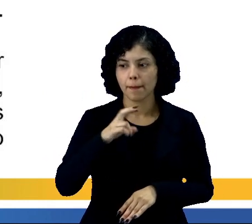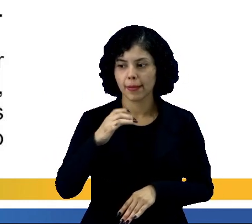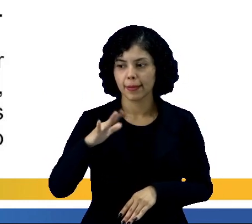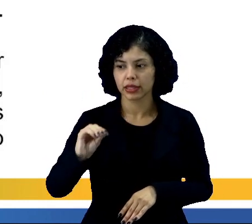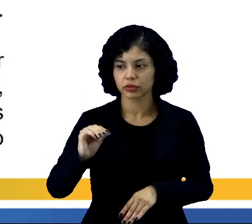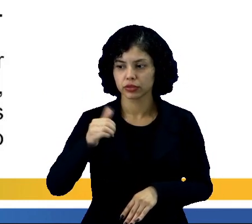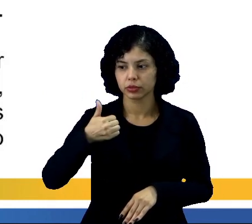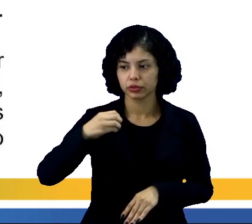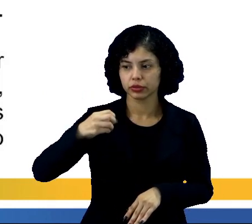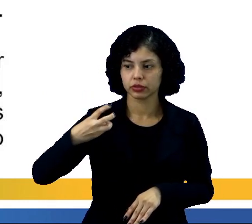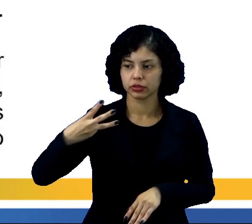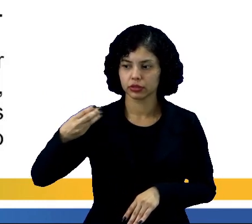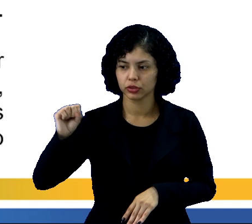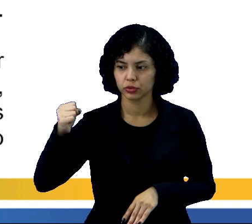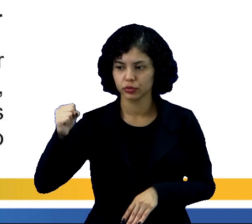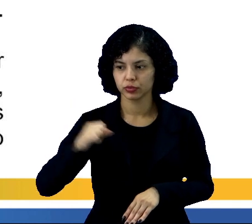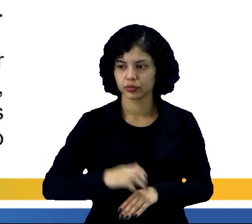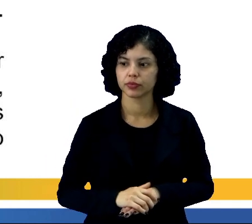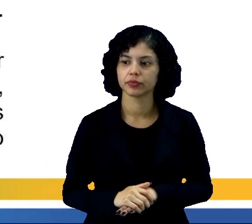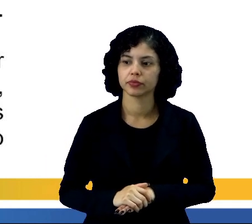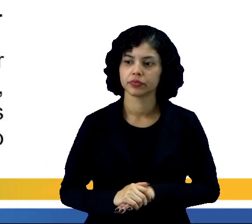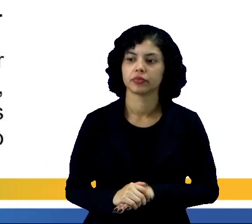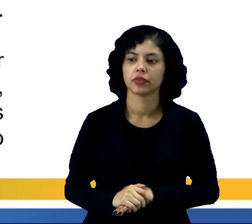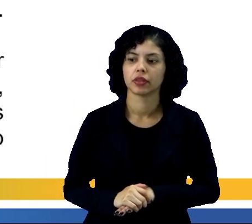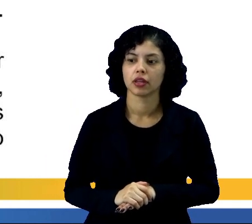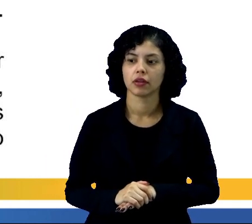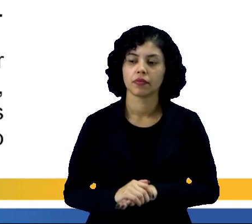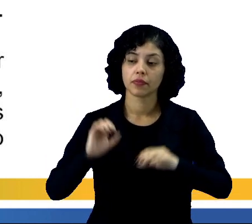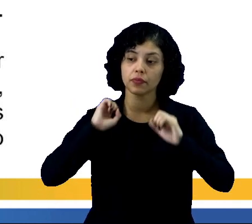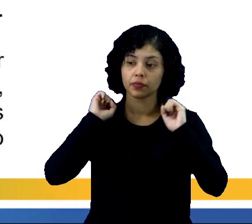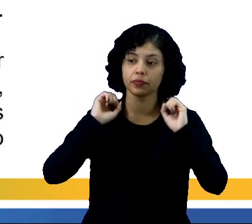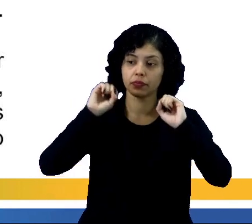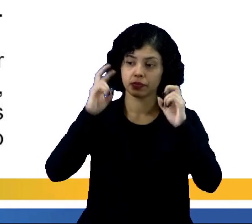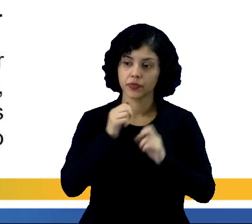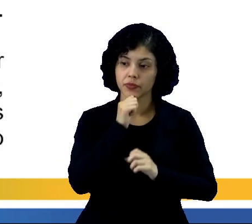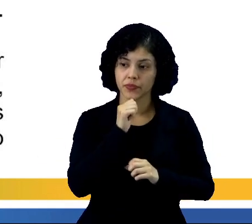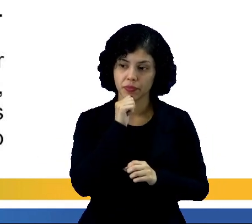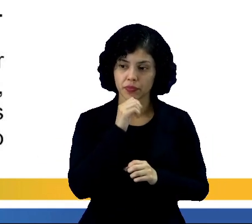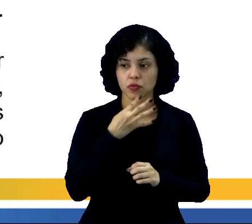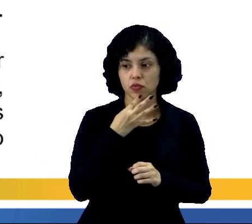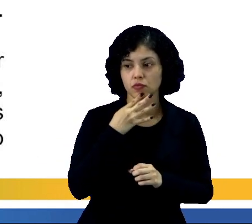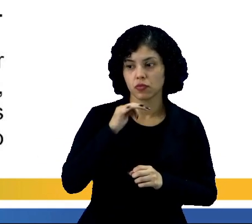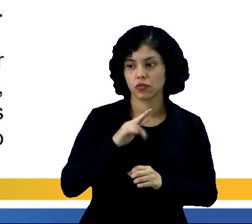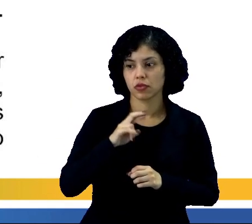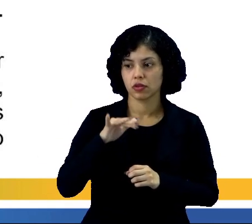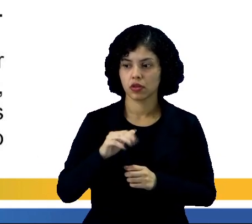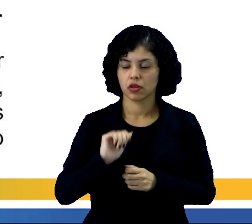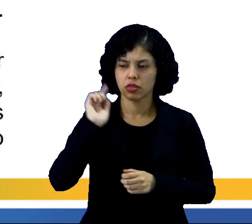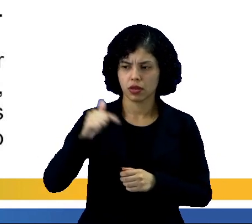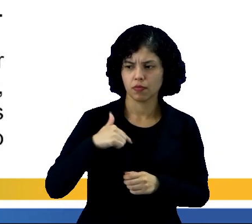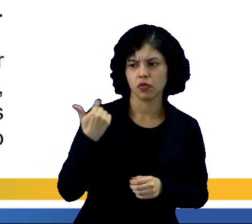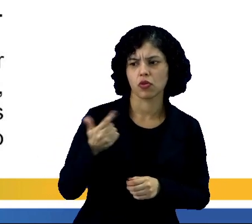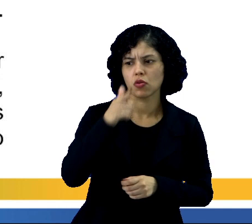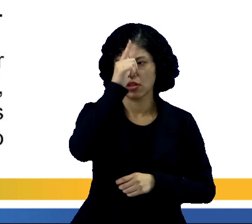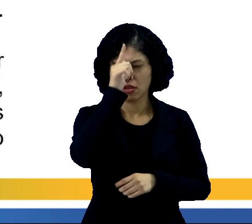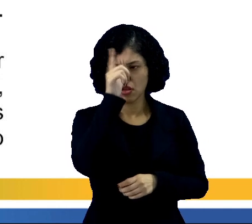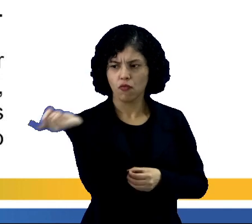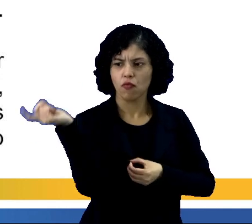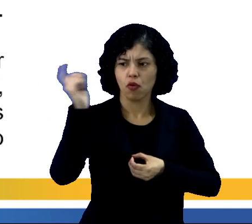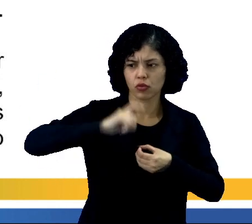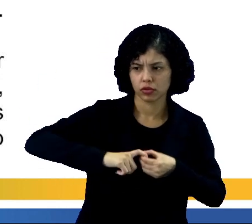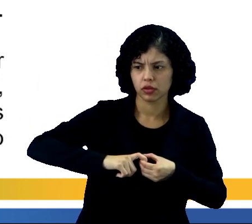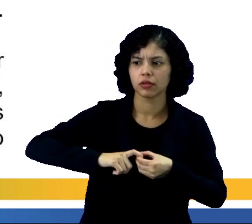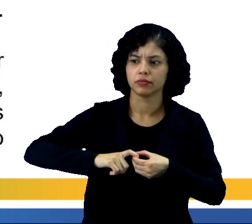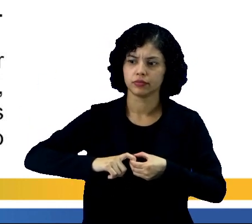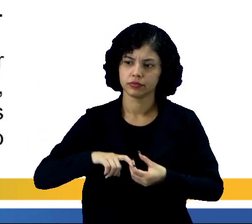de 1938, Em um evento conhecido, como Anschluss, Depois, os alemães